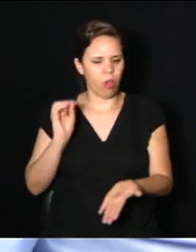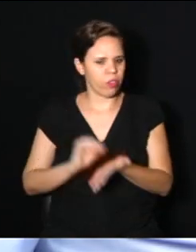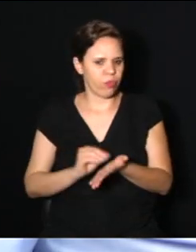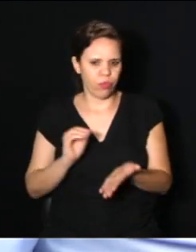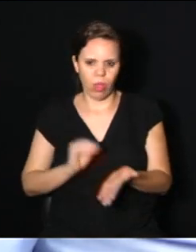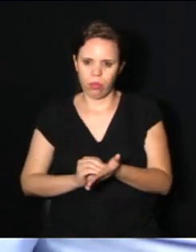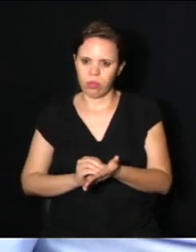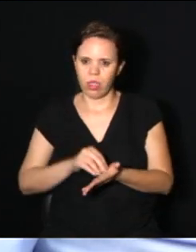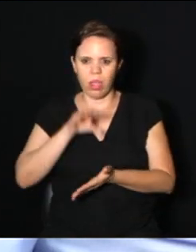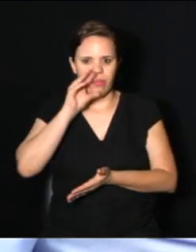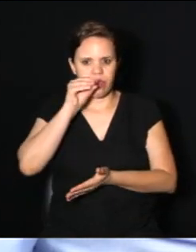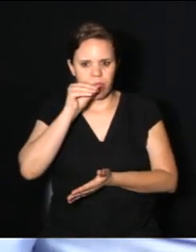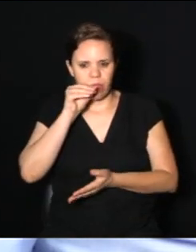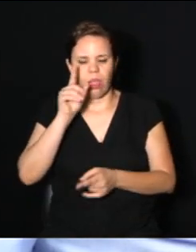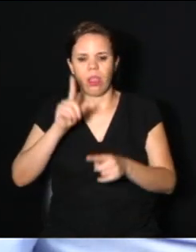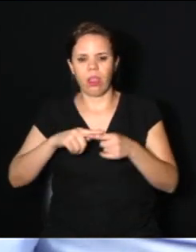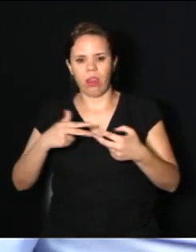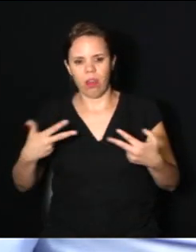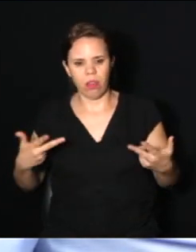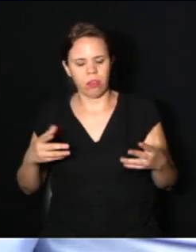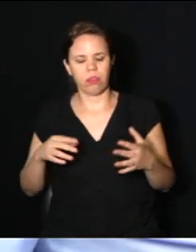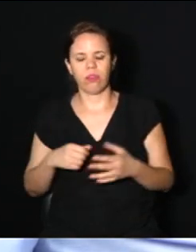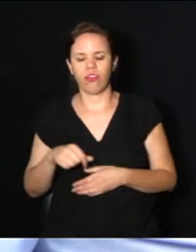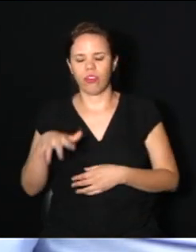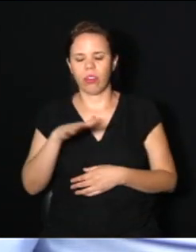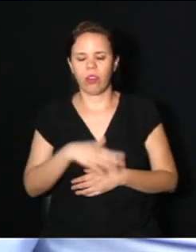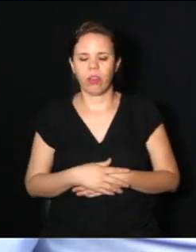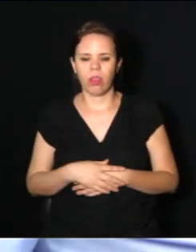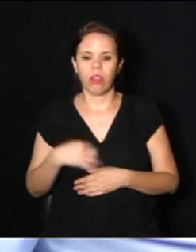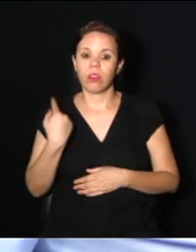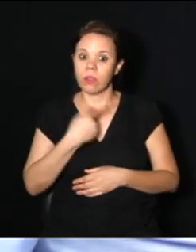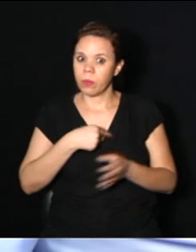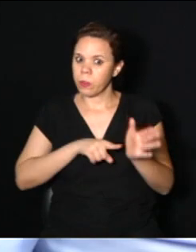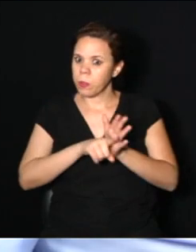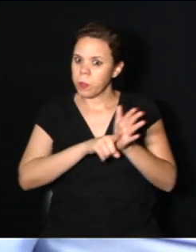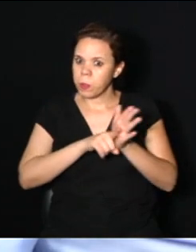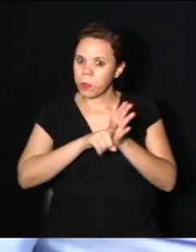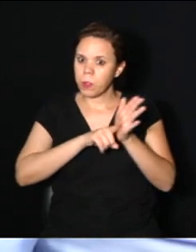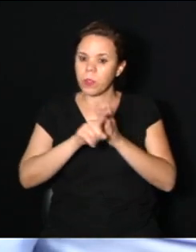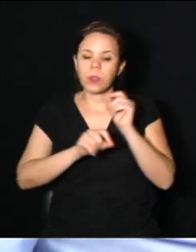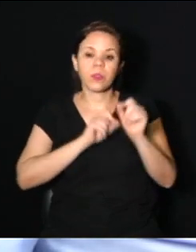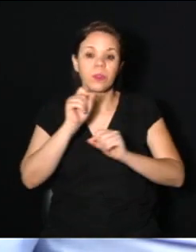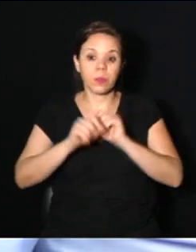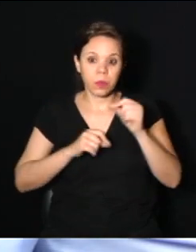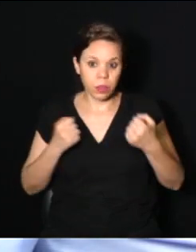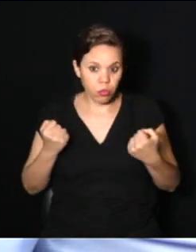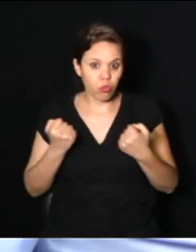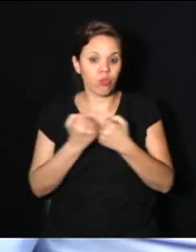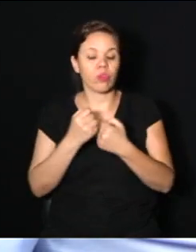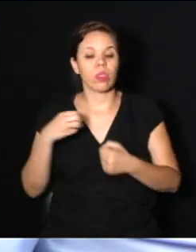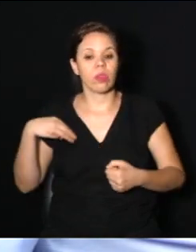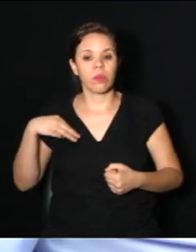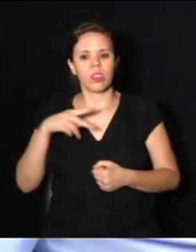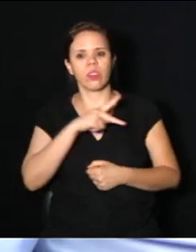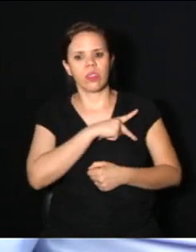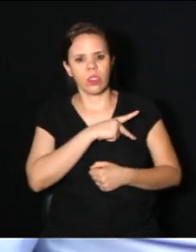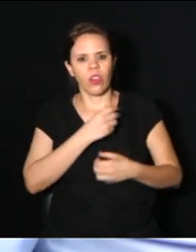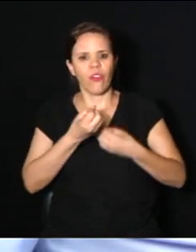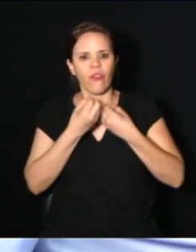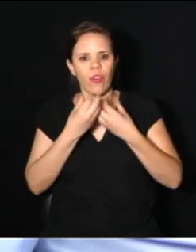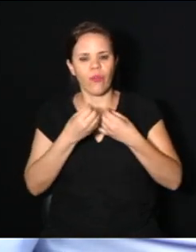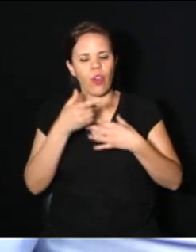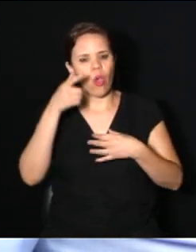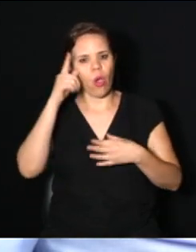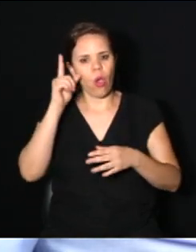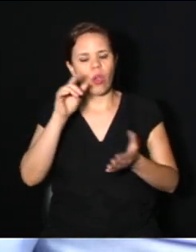Então eu acho que a gente precisa continuar levantando elementos para subsidiar o Ministério Público. Tem uma informação importante de que ontem